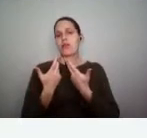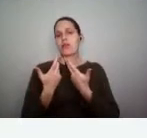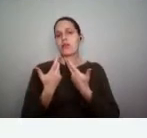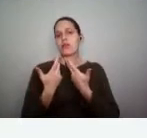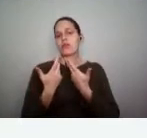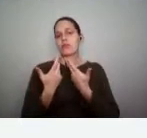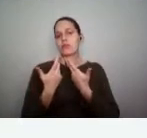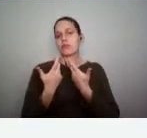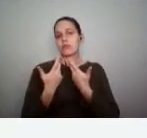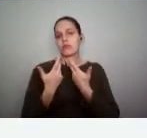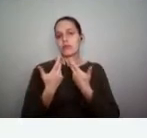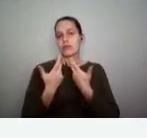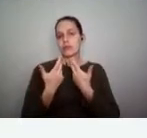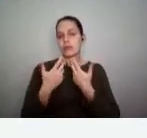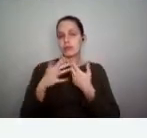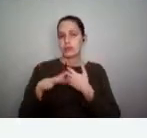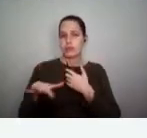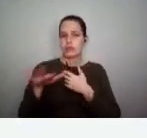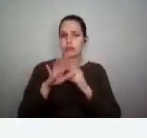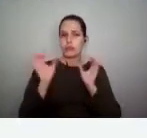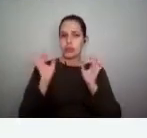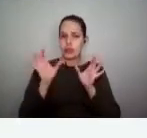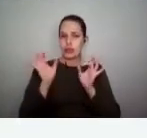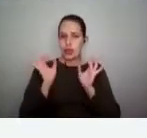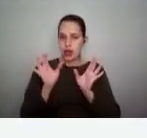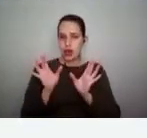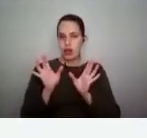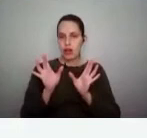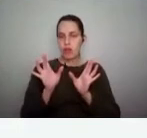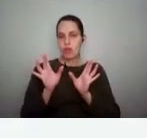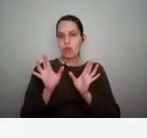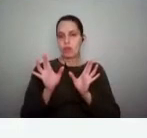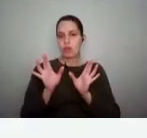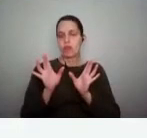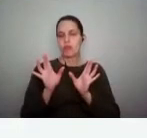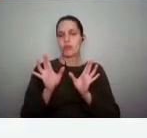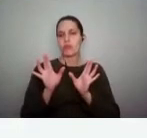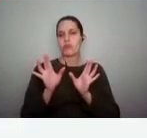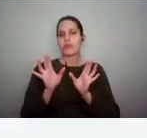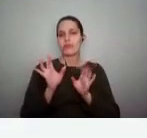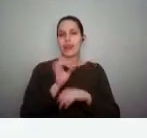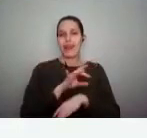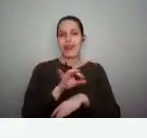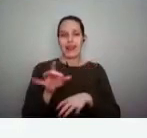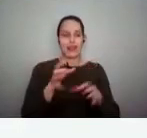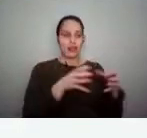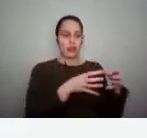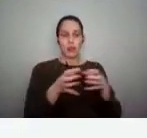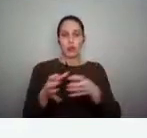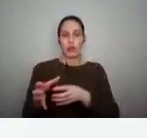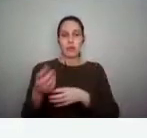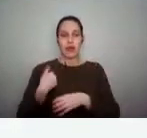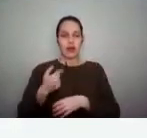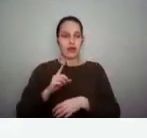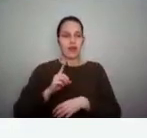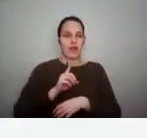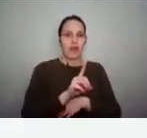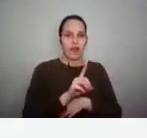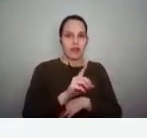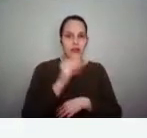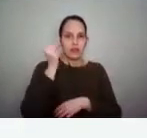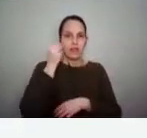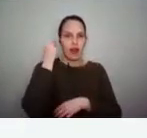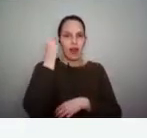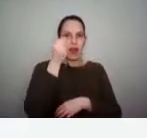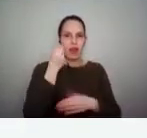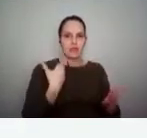campos de especialidade, a cada turma que a gente entra é uma experiência diferente, porque a relação, a química